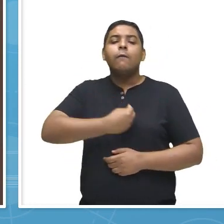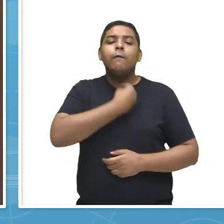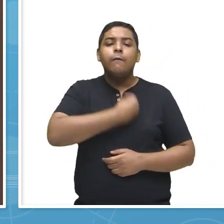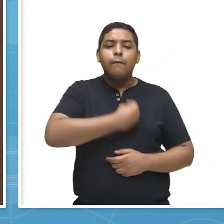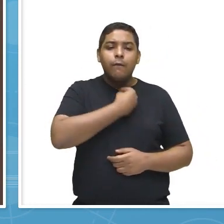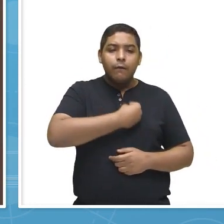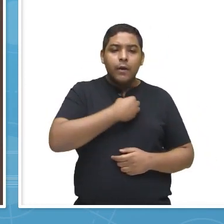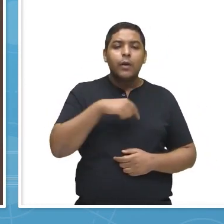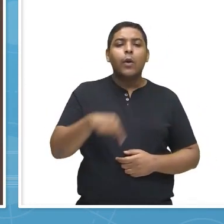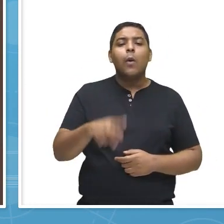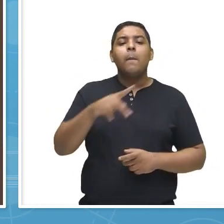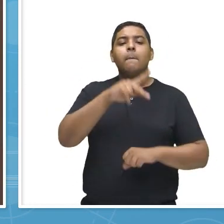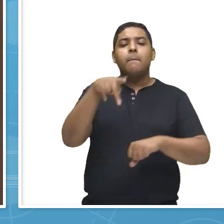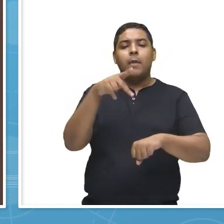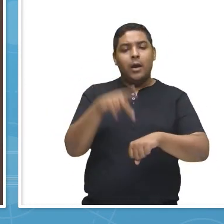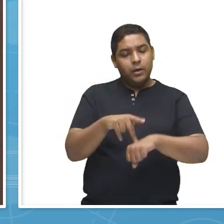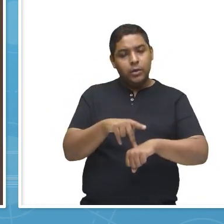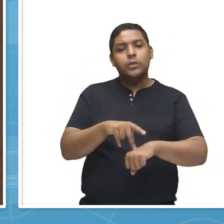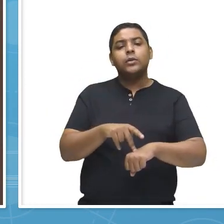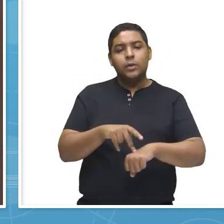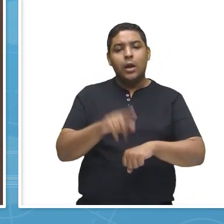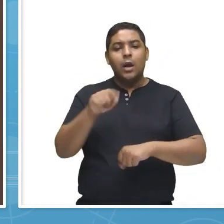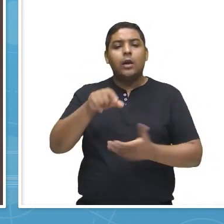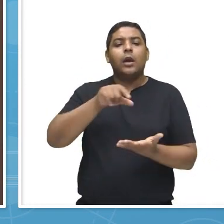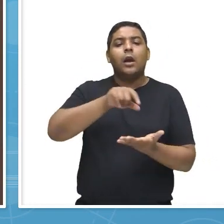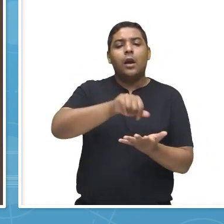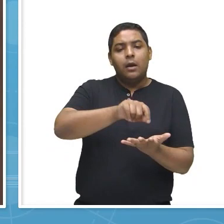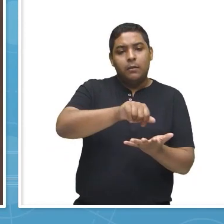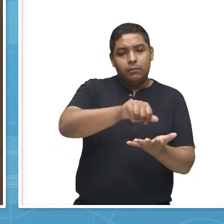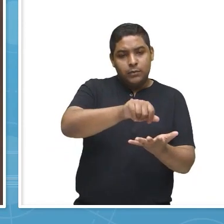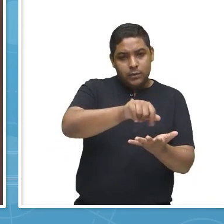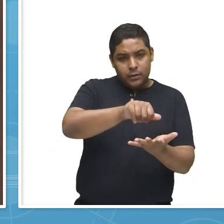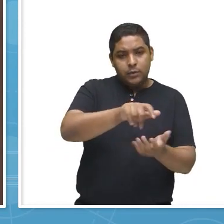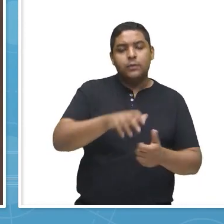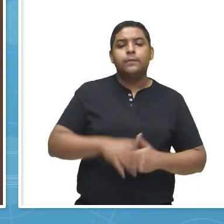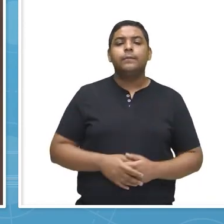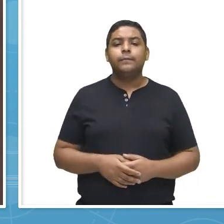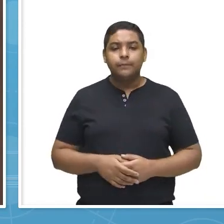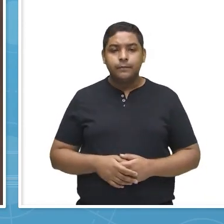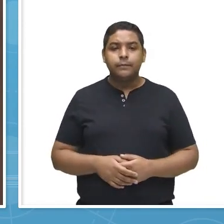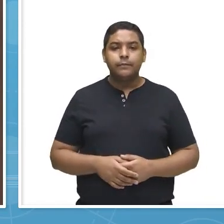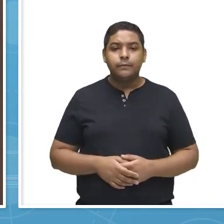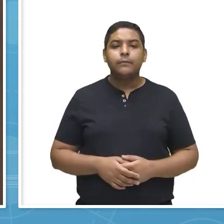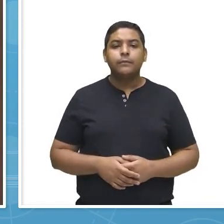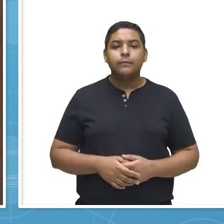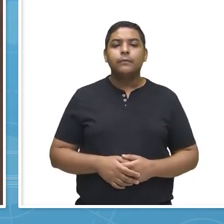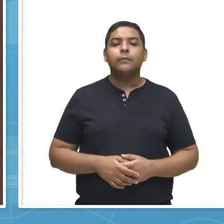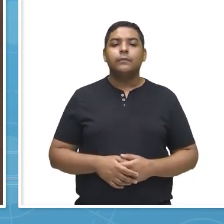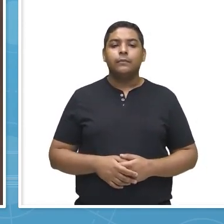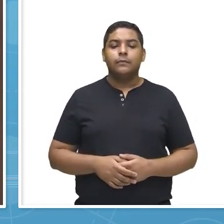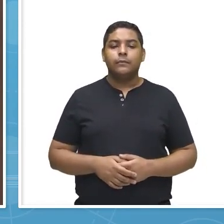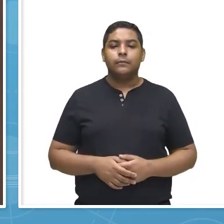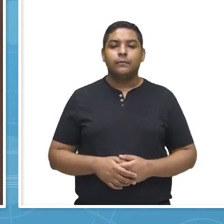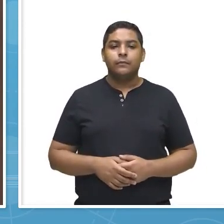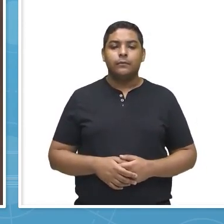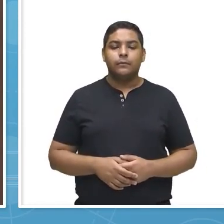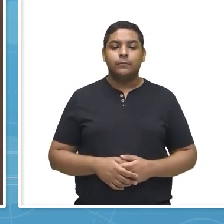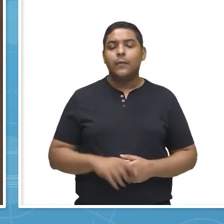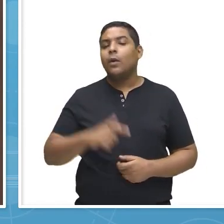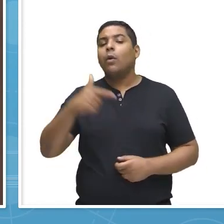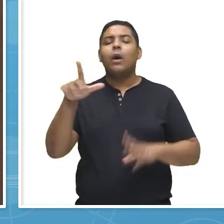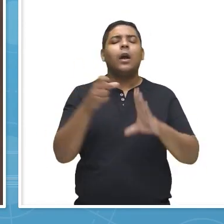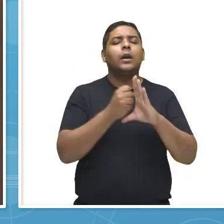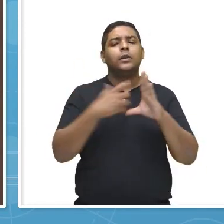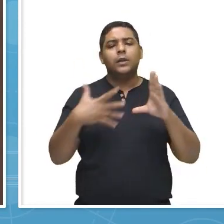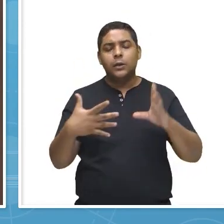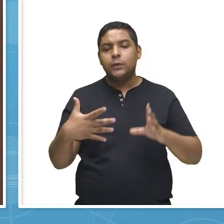país capitalista, né? Capitalista, então, gira em torno do capital, tá bom? Outra característica